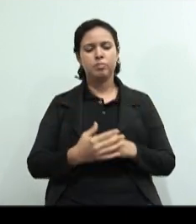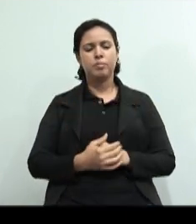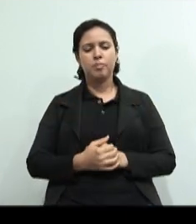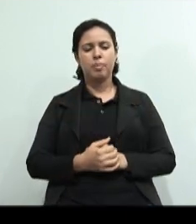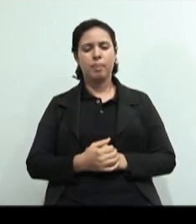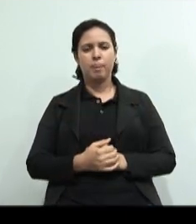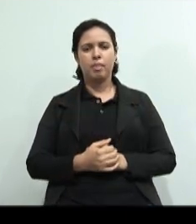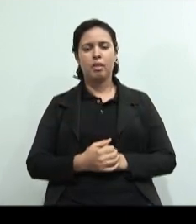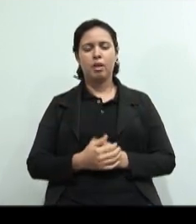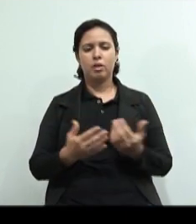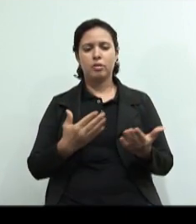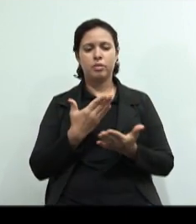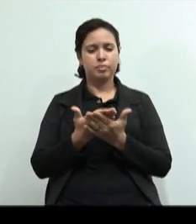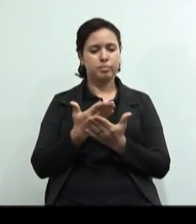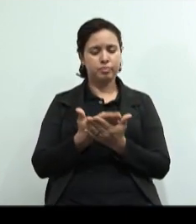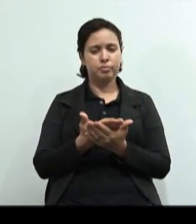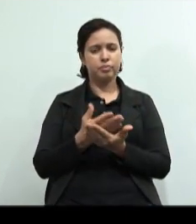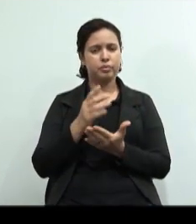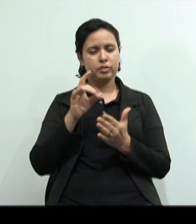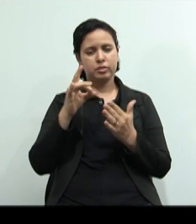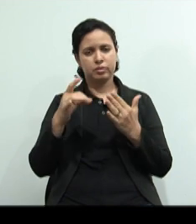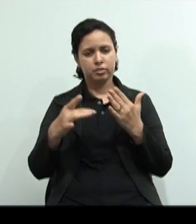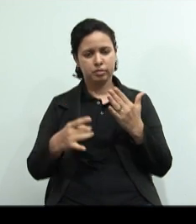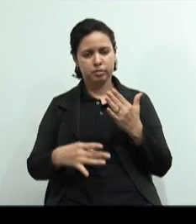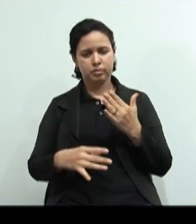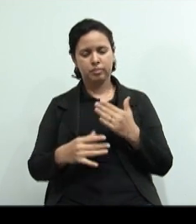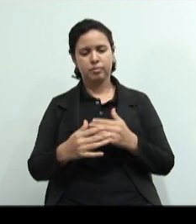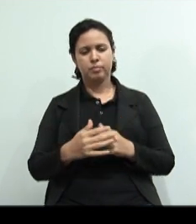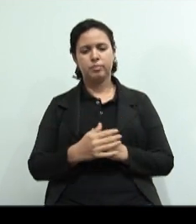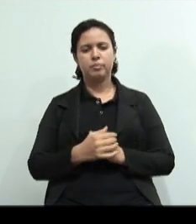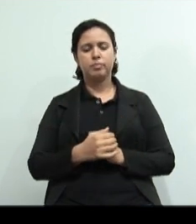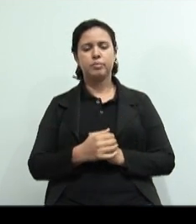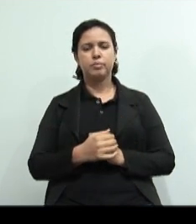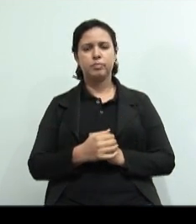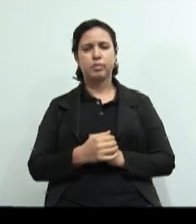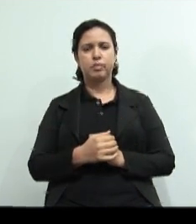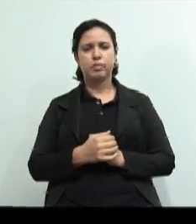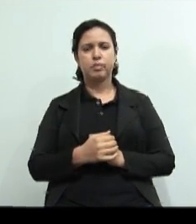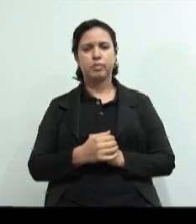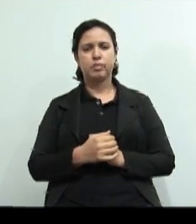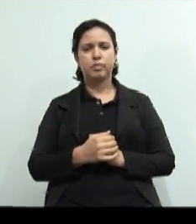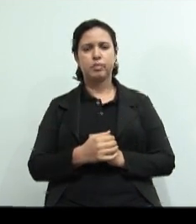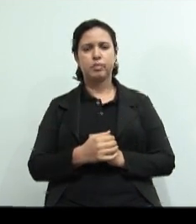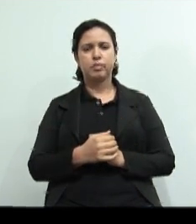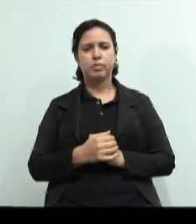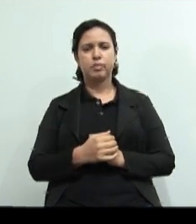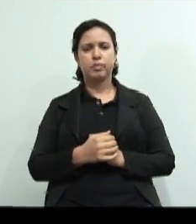ver separadamente cada um deles. Senso de utilização.